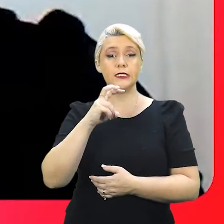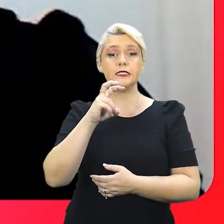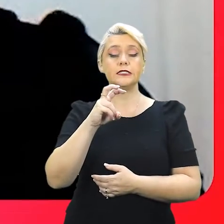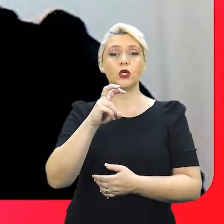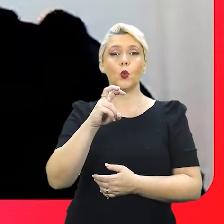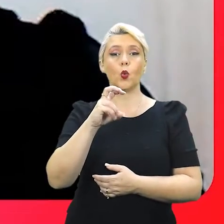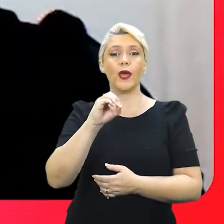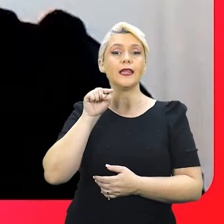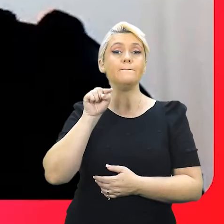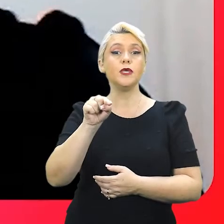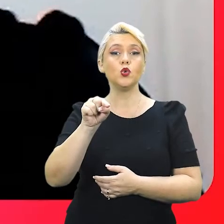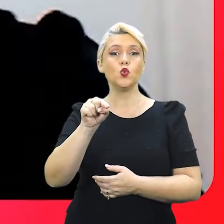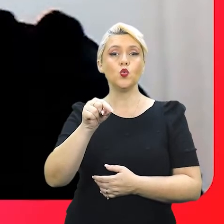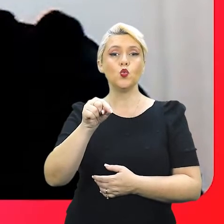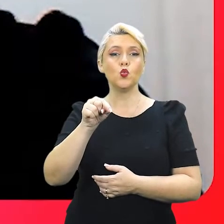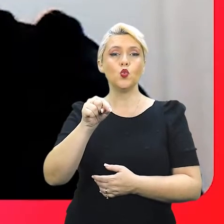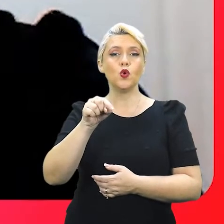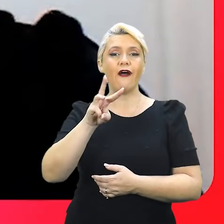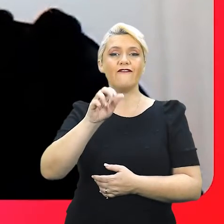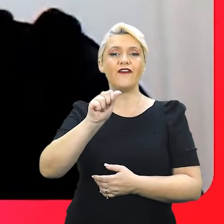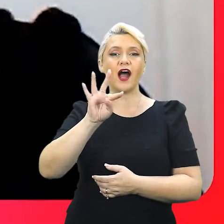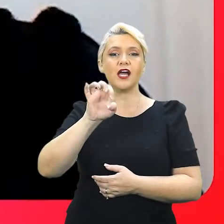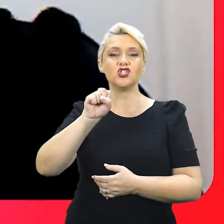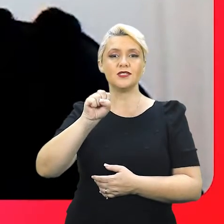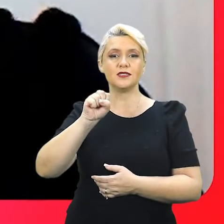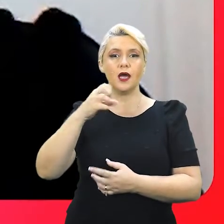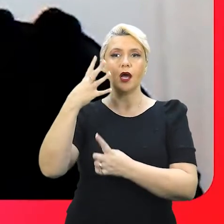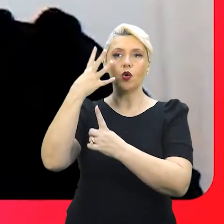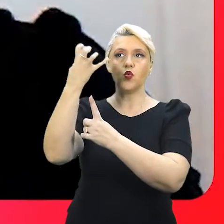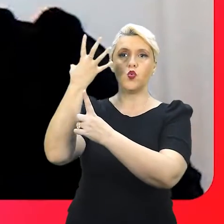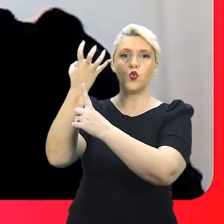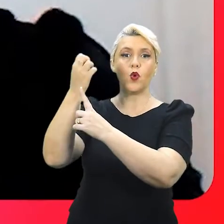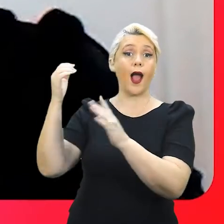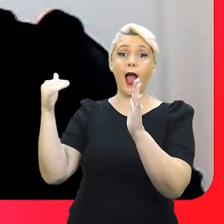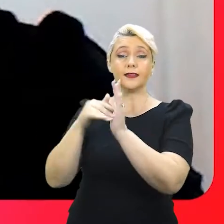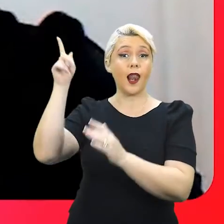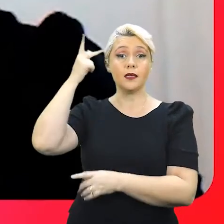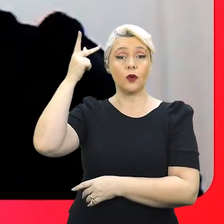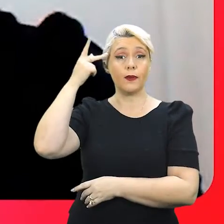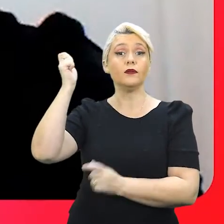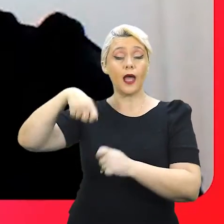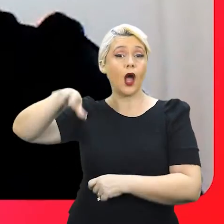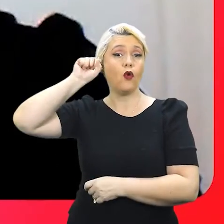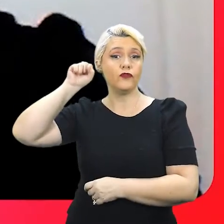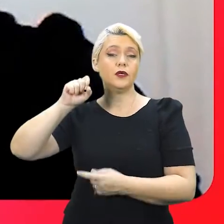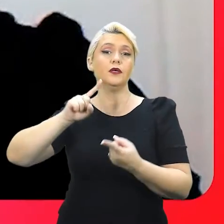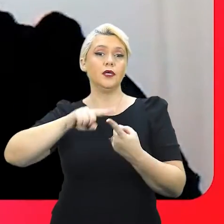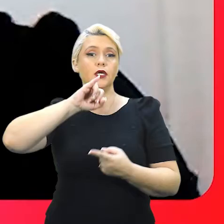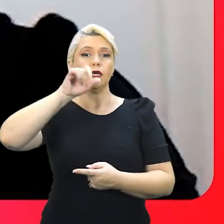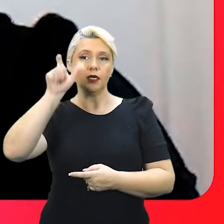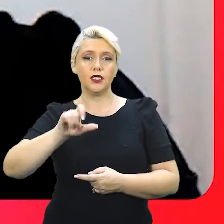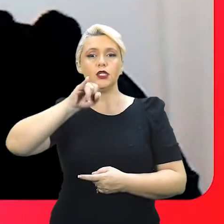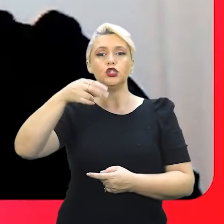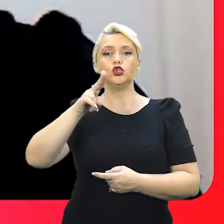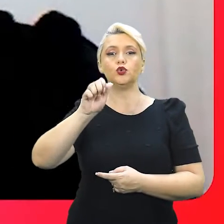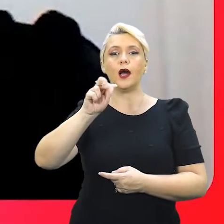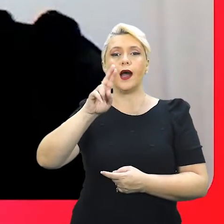mil watts, ela pegava em São Paulo. O Juarez Soares, o Juca Kfouri,